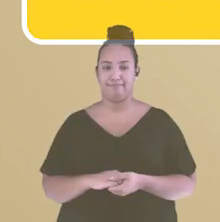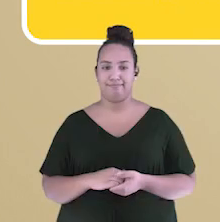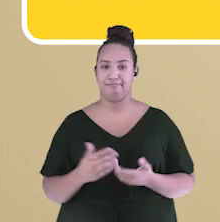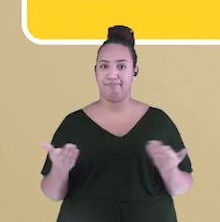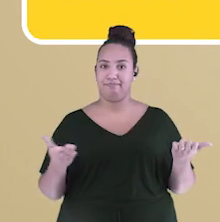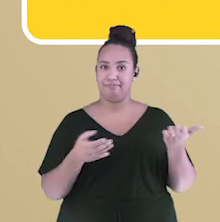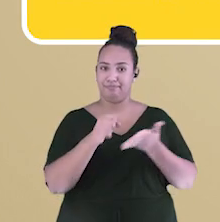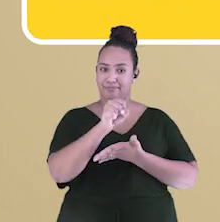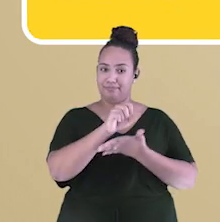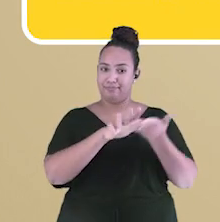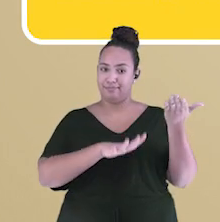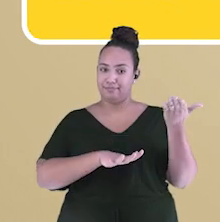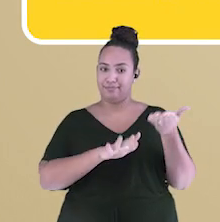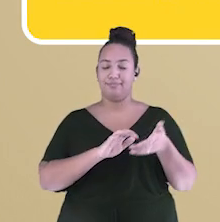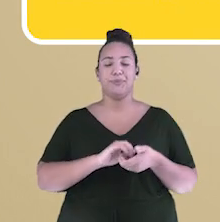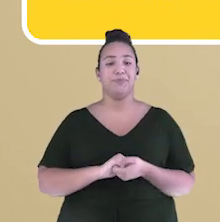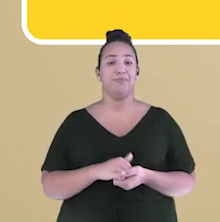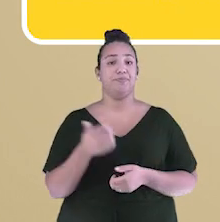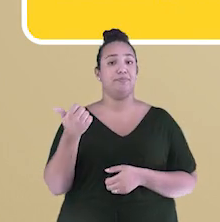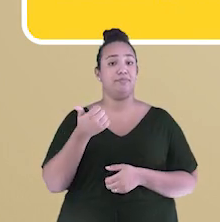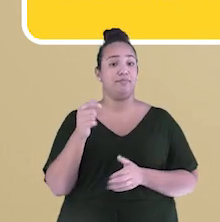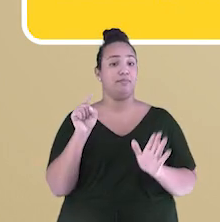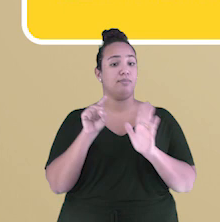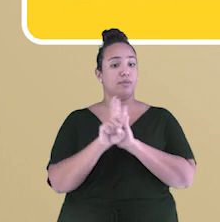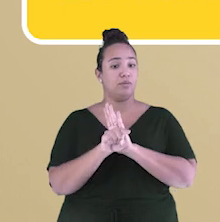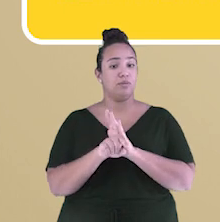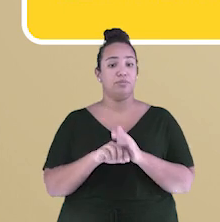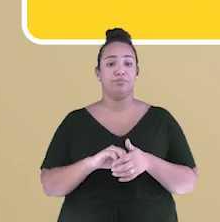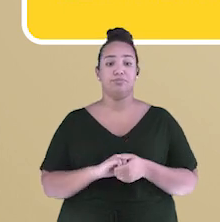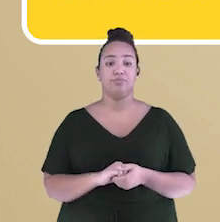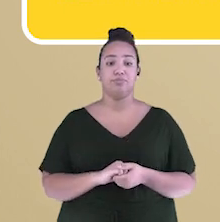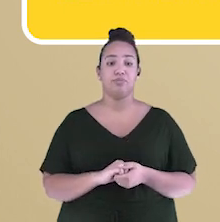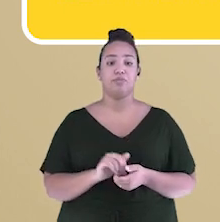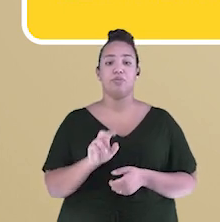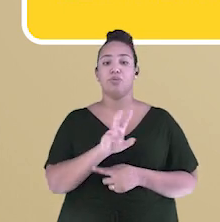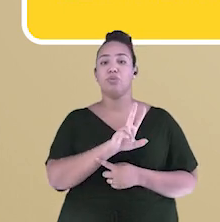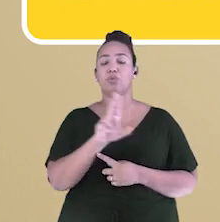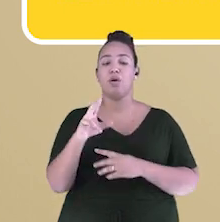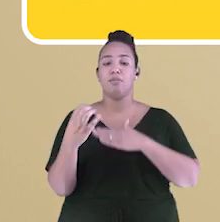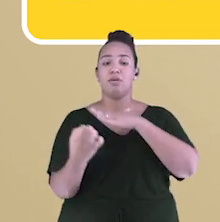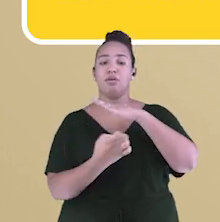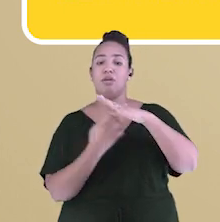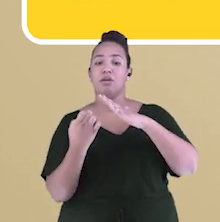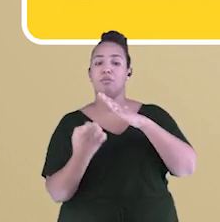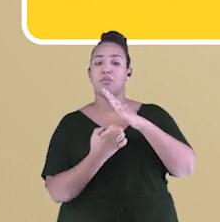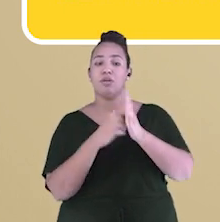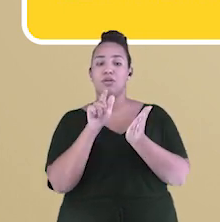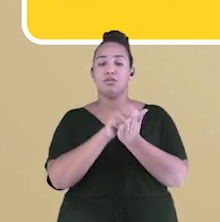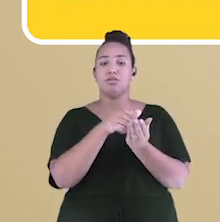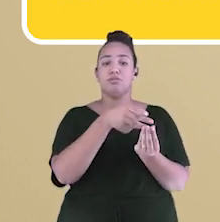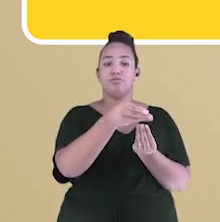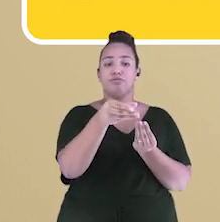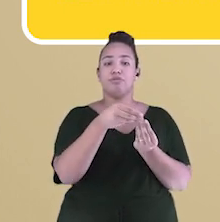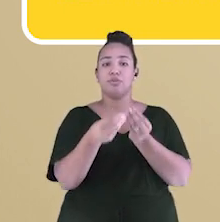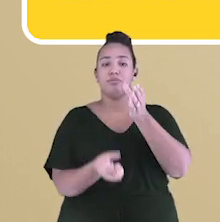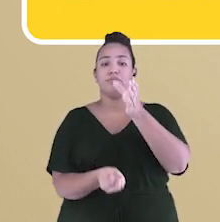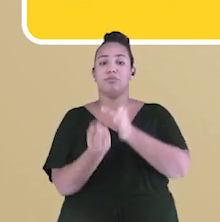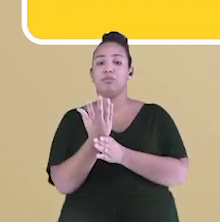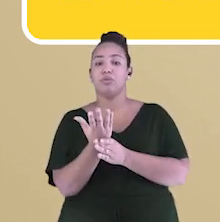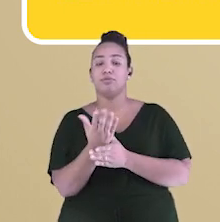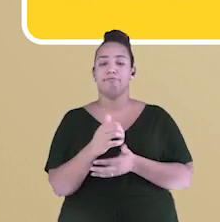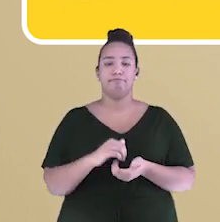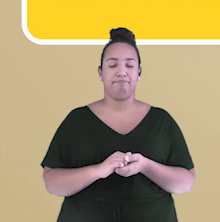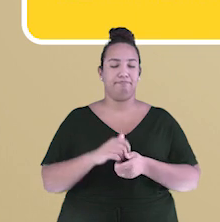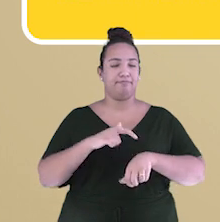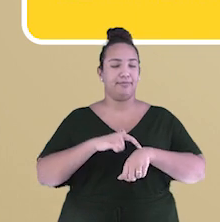Vamos às atividades. Questão 1. Qual o nome do estabelecimento comercial que fez este